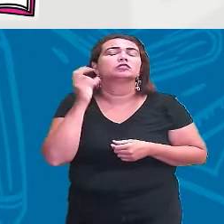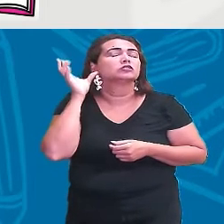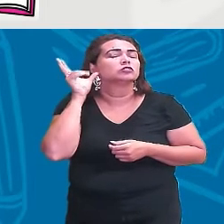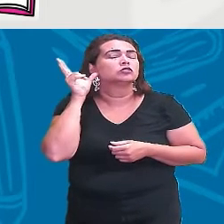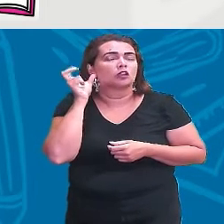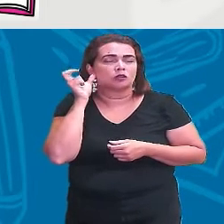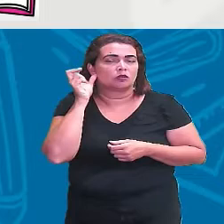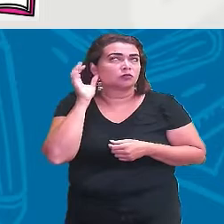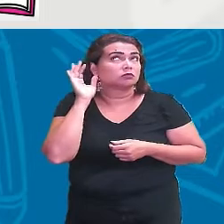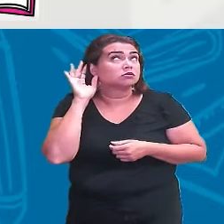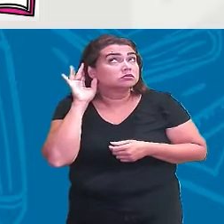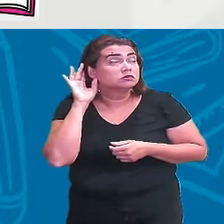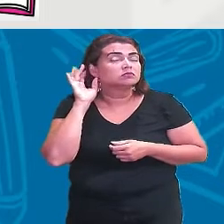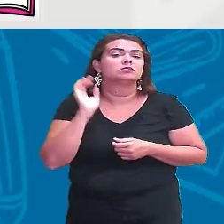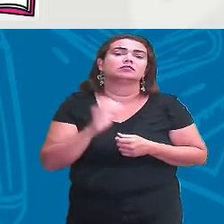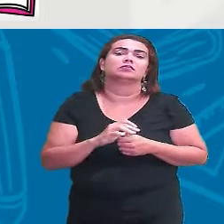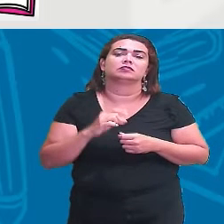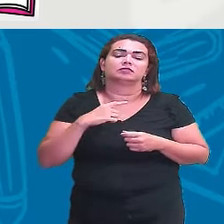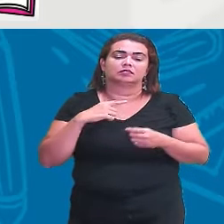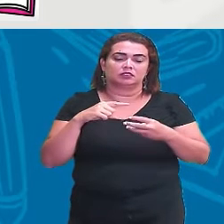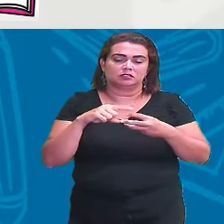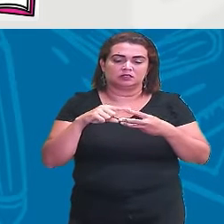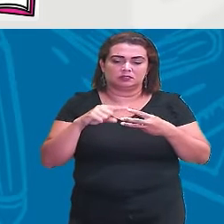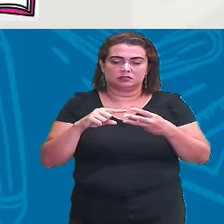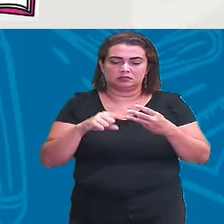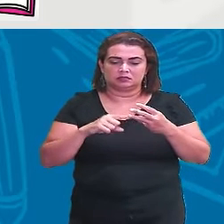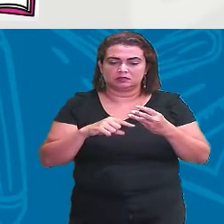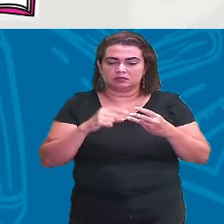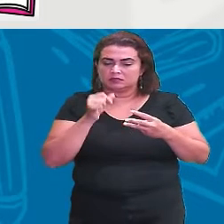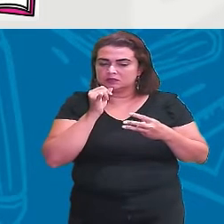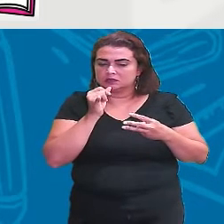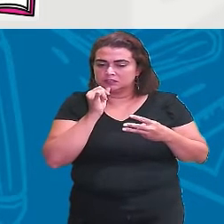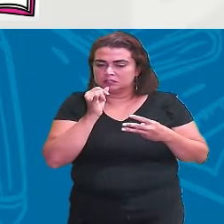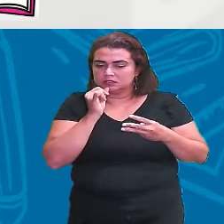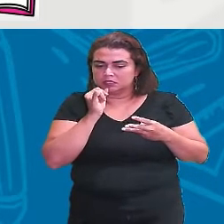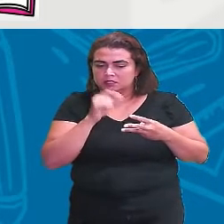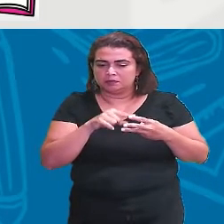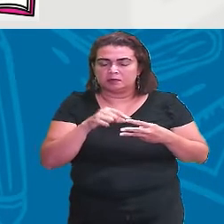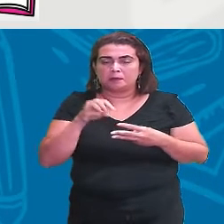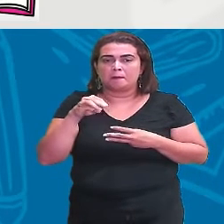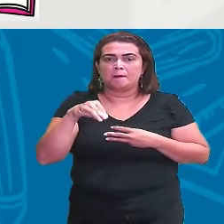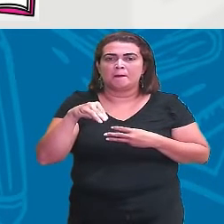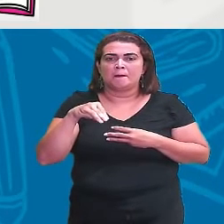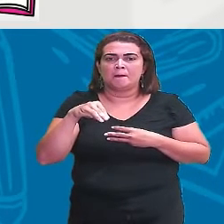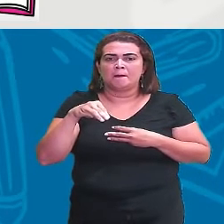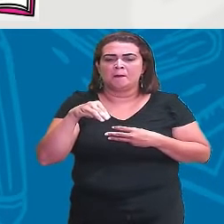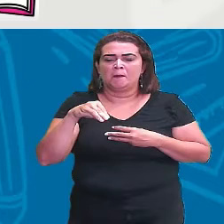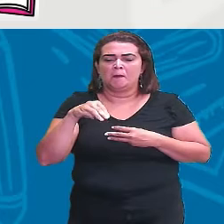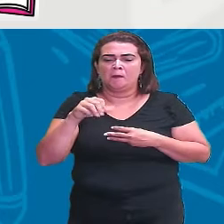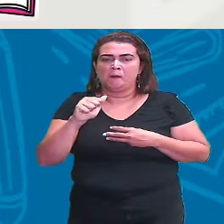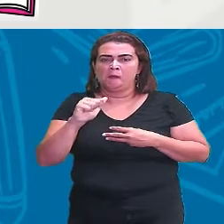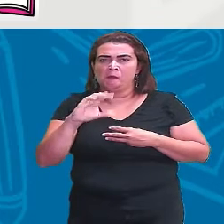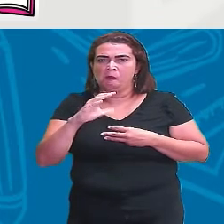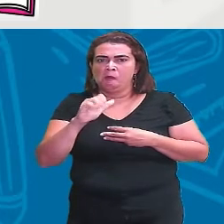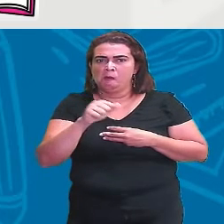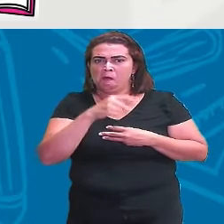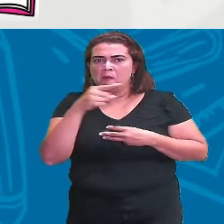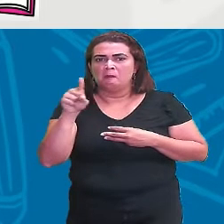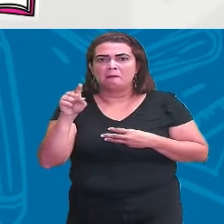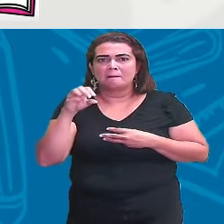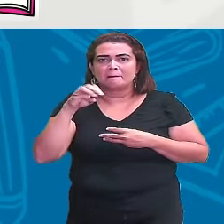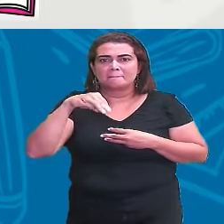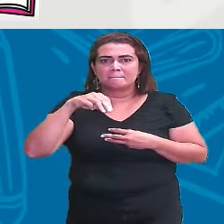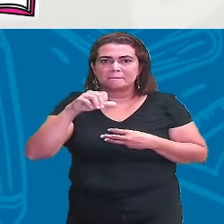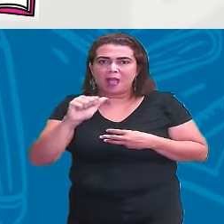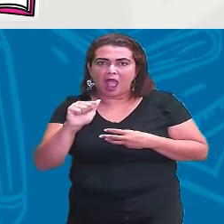aqui 3 exemplos que vocês estão vendo na telinha de vocês. Temos aqui a palavra